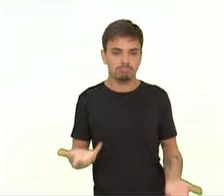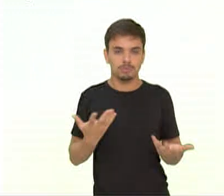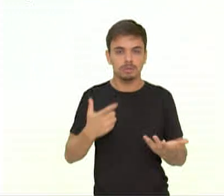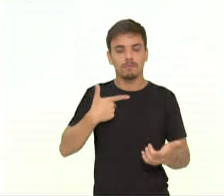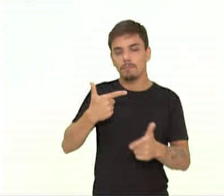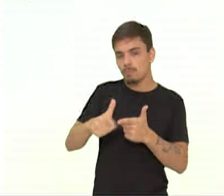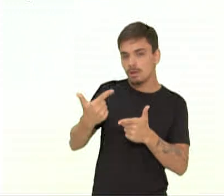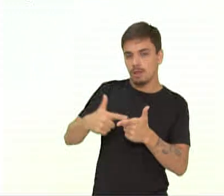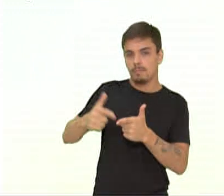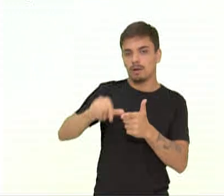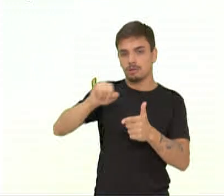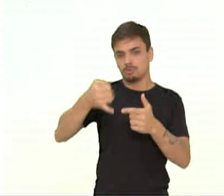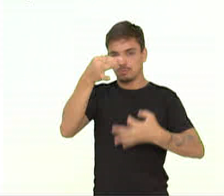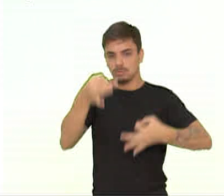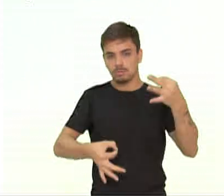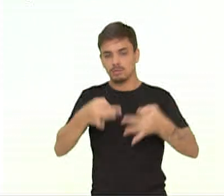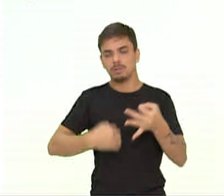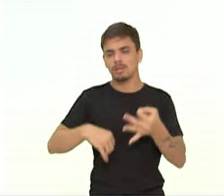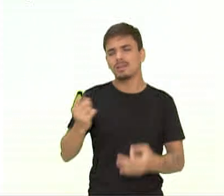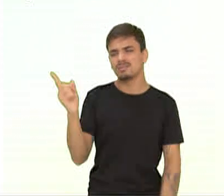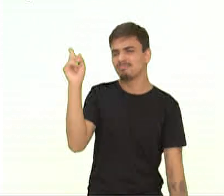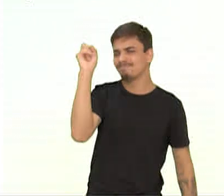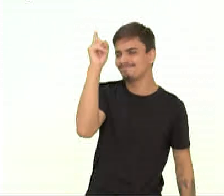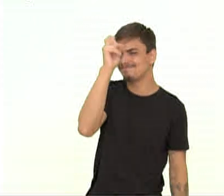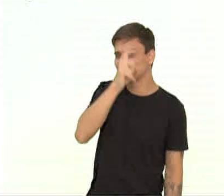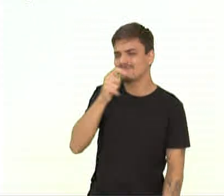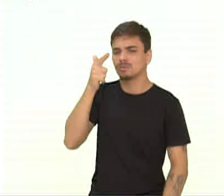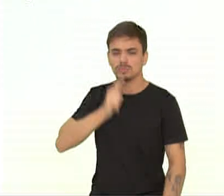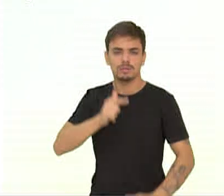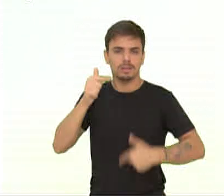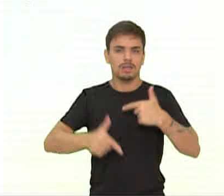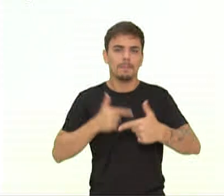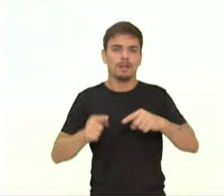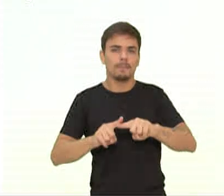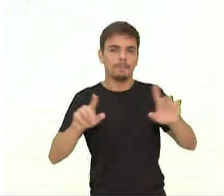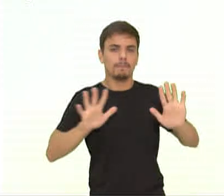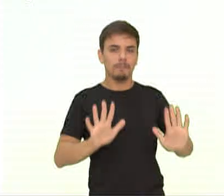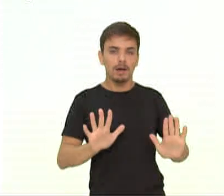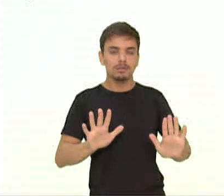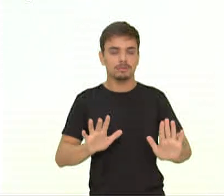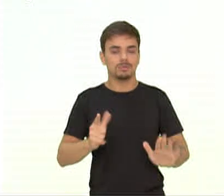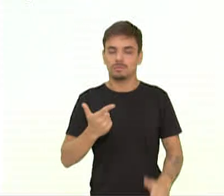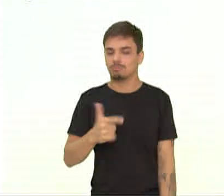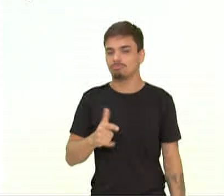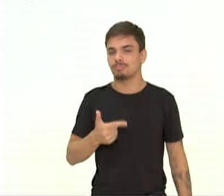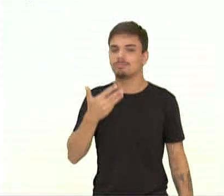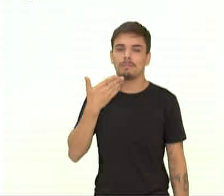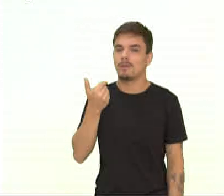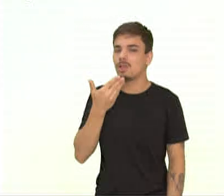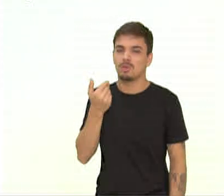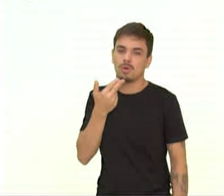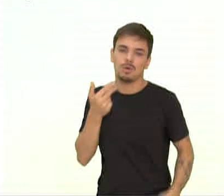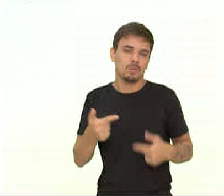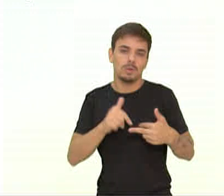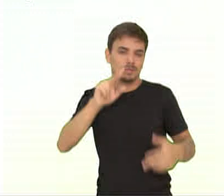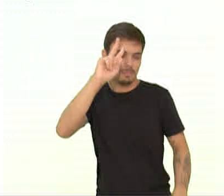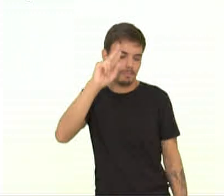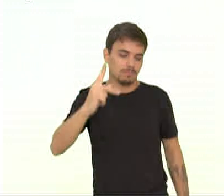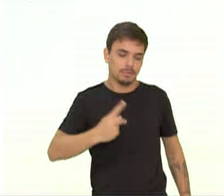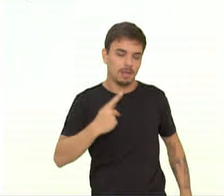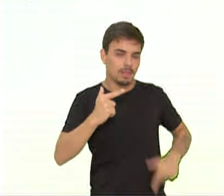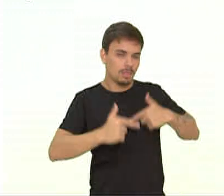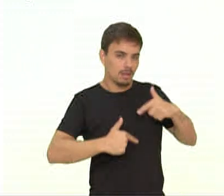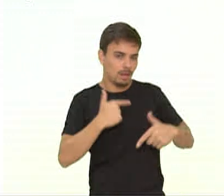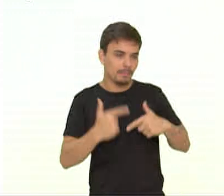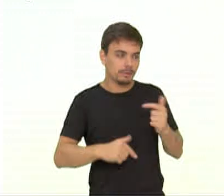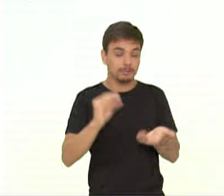com a justiça e ficou difícil arrumar emprego, mas não tem coisa melhor que trabalhar para si mesmo. Com a